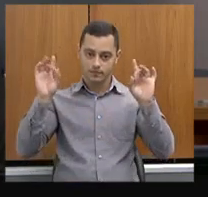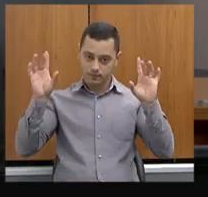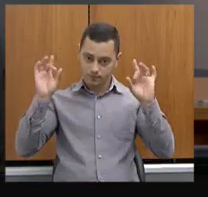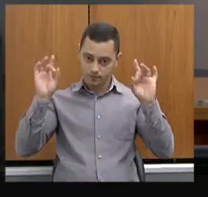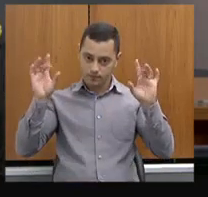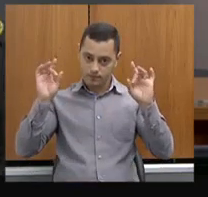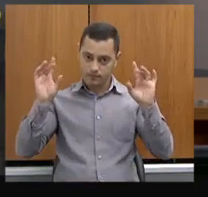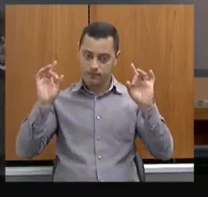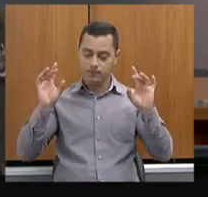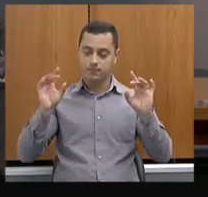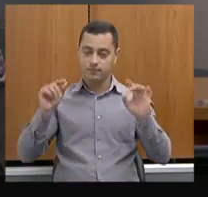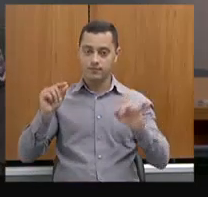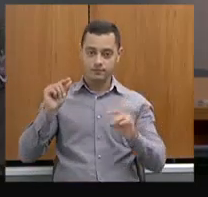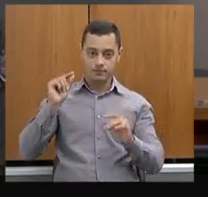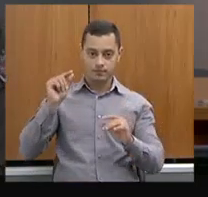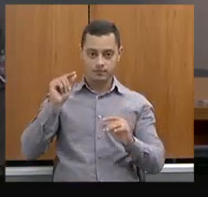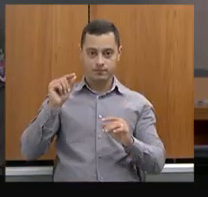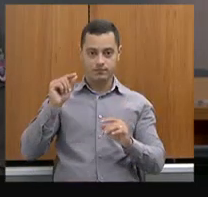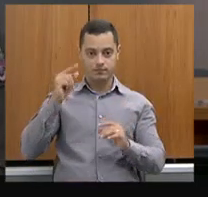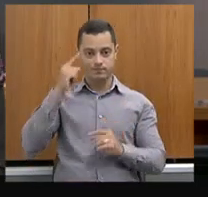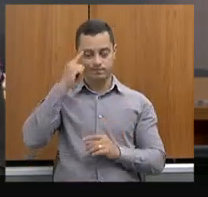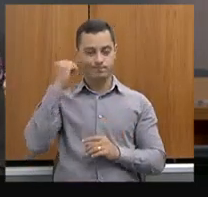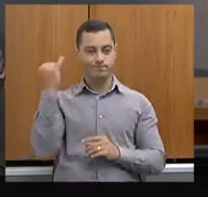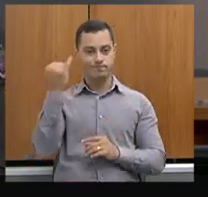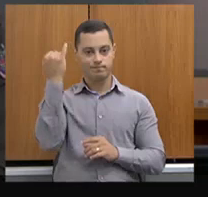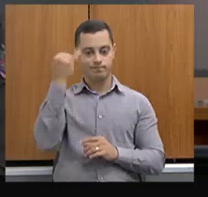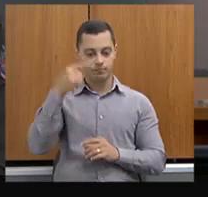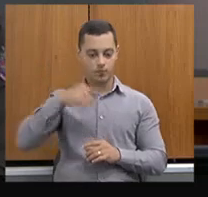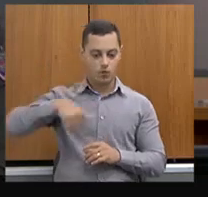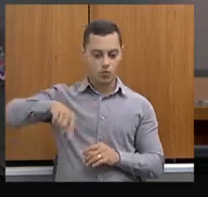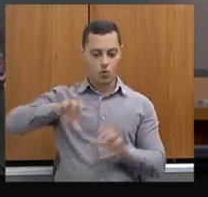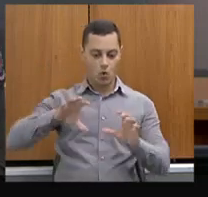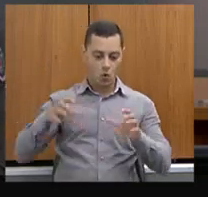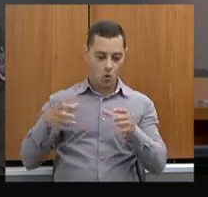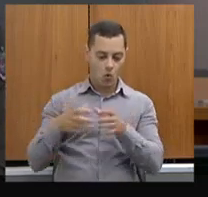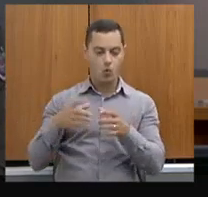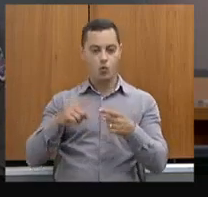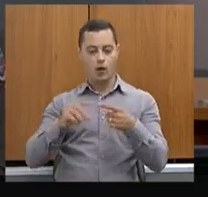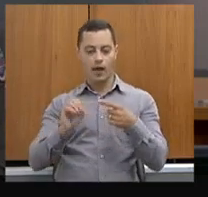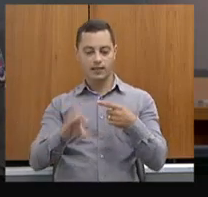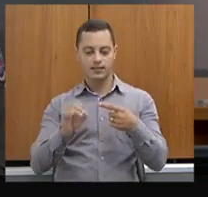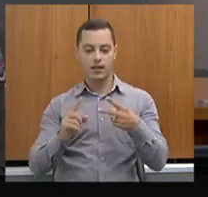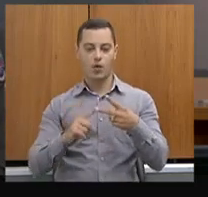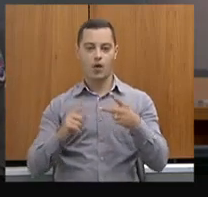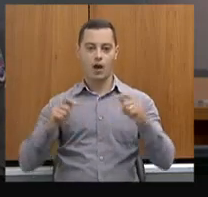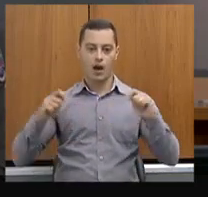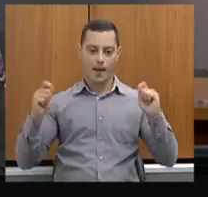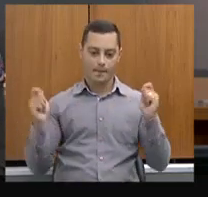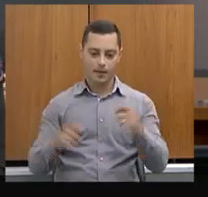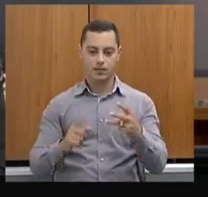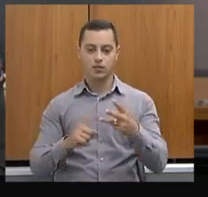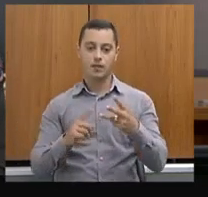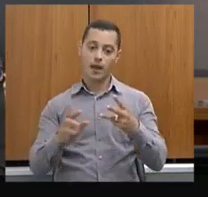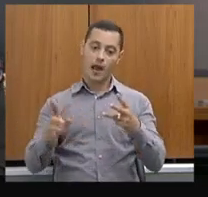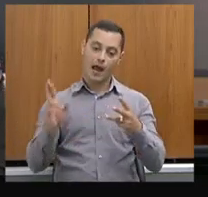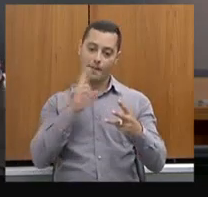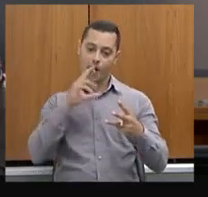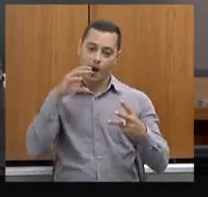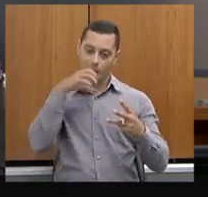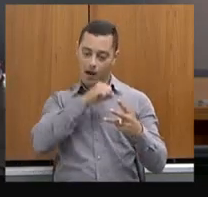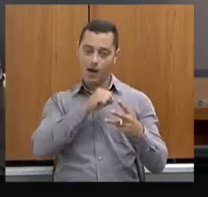muda a condição do Corpo de Bombeiros não apenas em ensino capacitação mas também resposta operacional